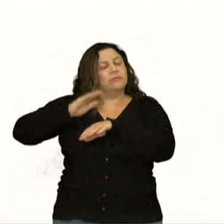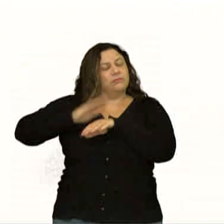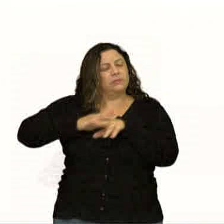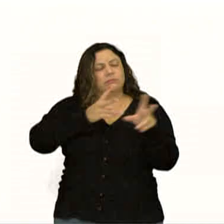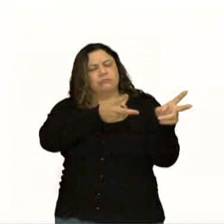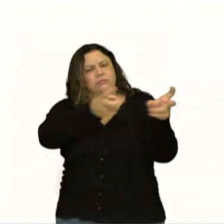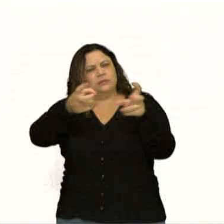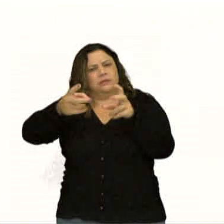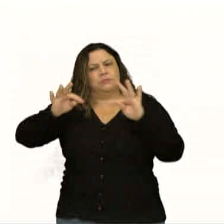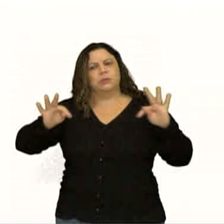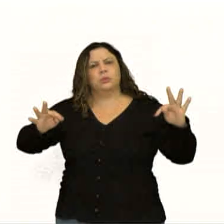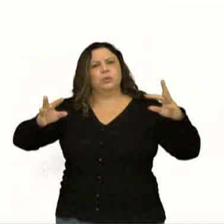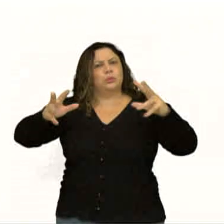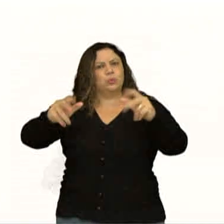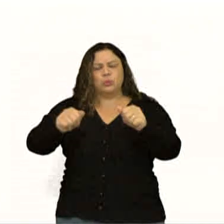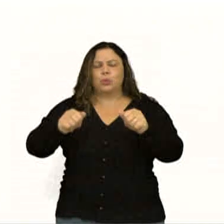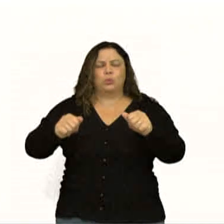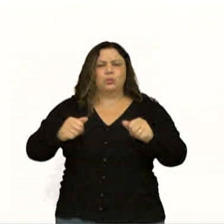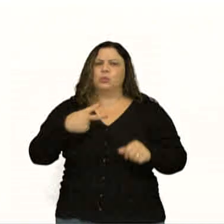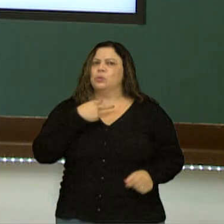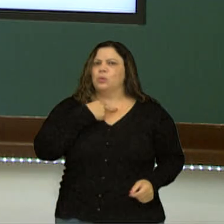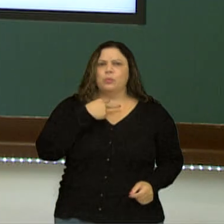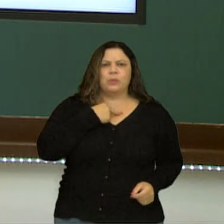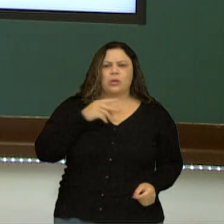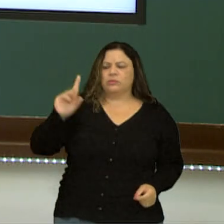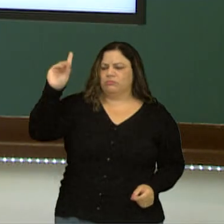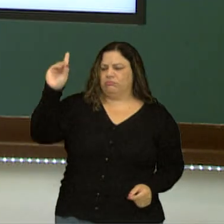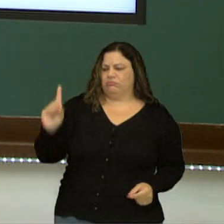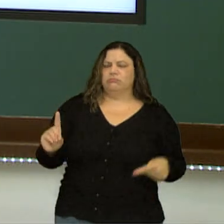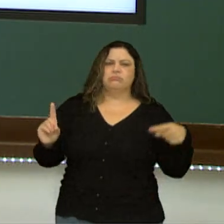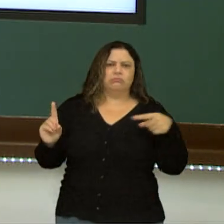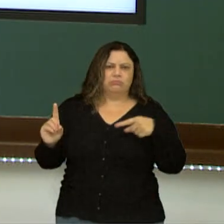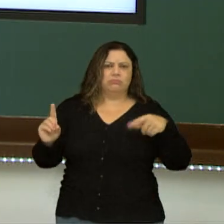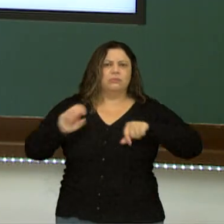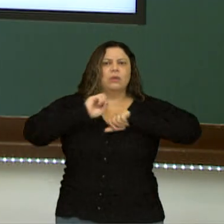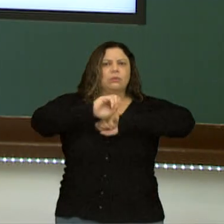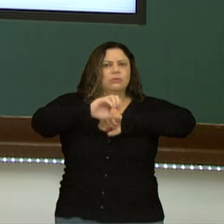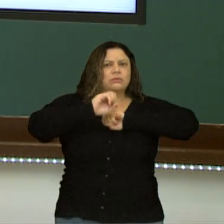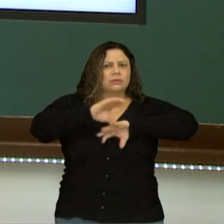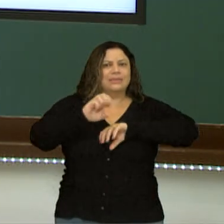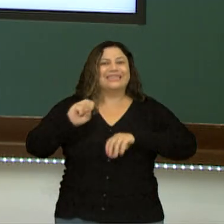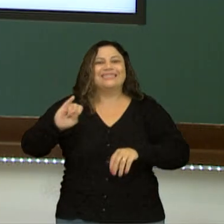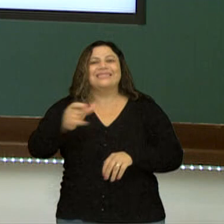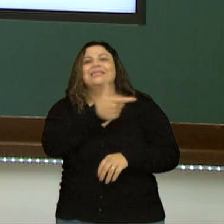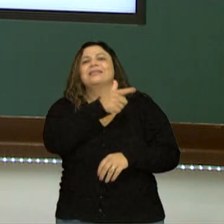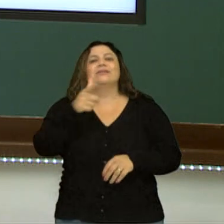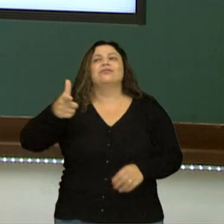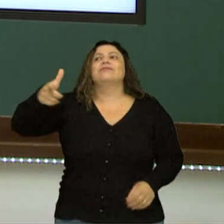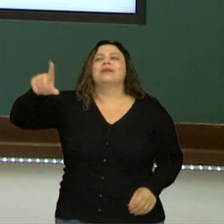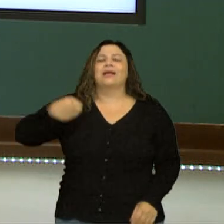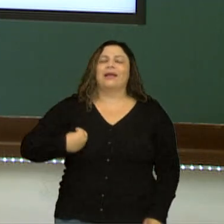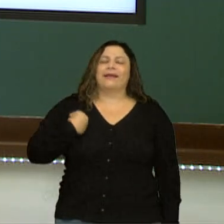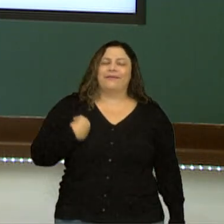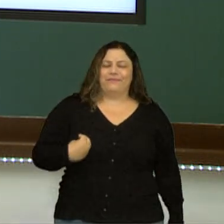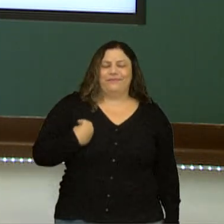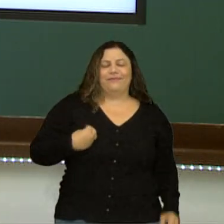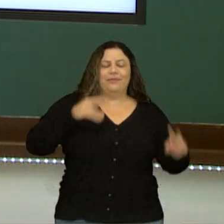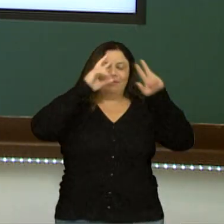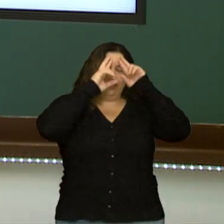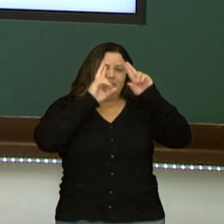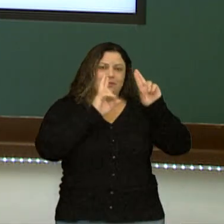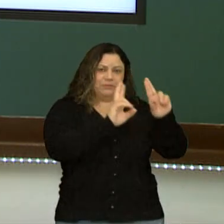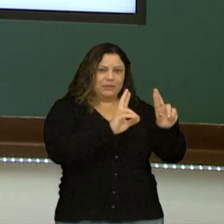os demais. Então eu não posso ter o meu direito realizado à educação se não tiver os outros, se eu não tiver direito à vida respeitado, por